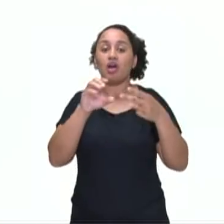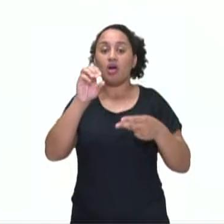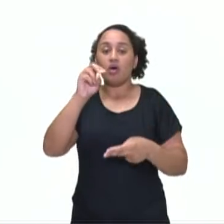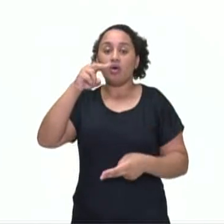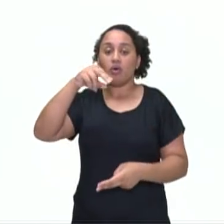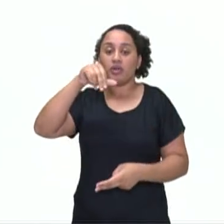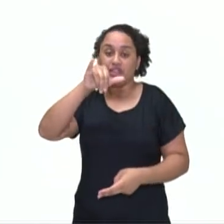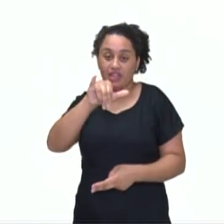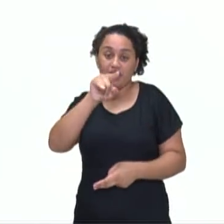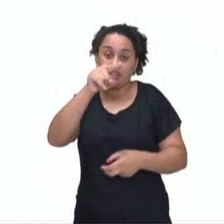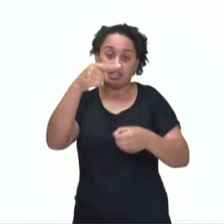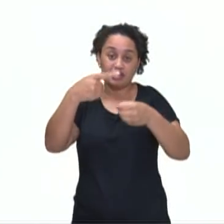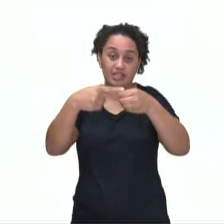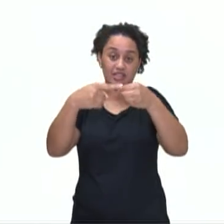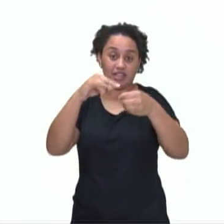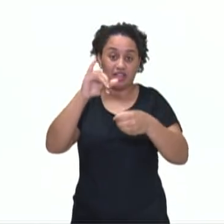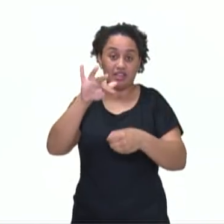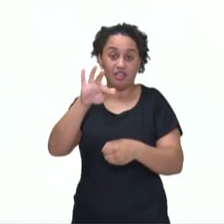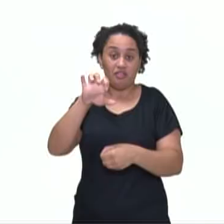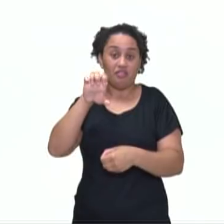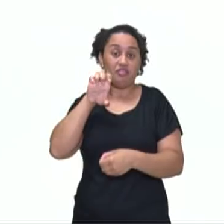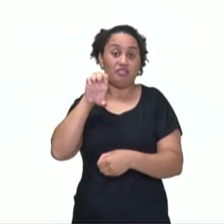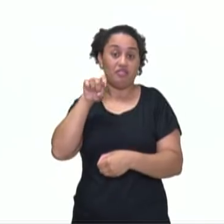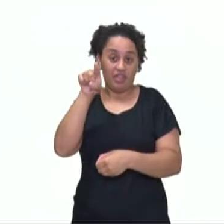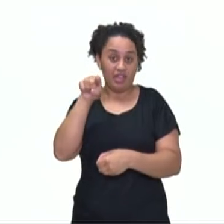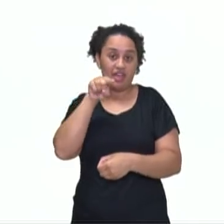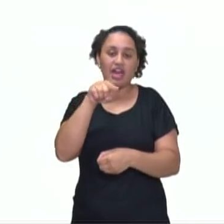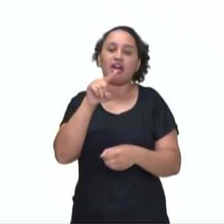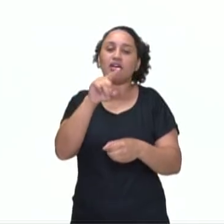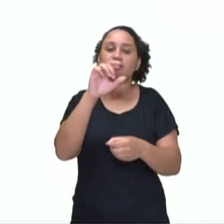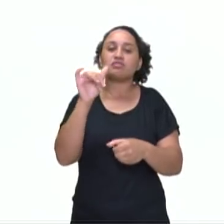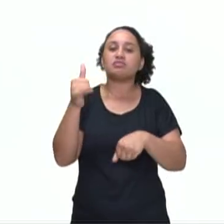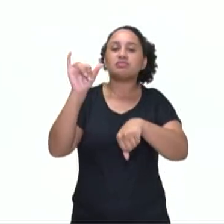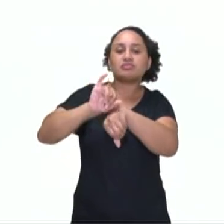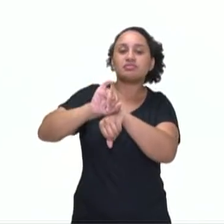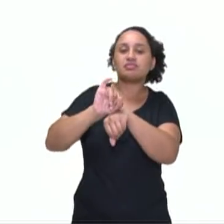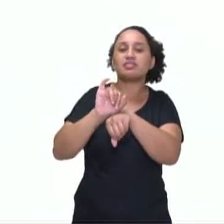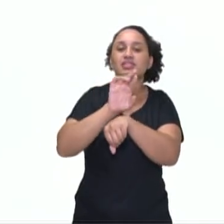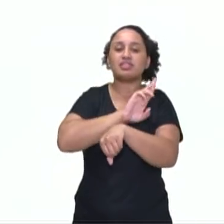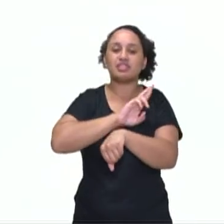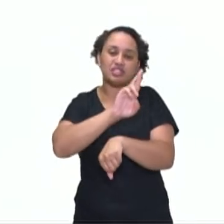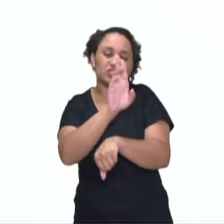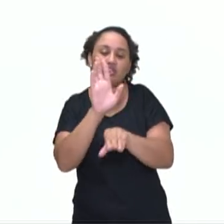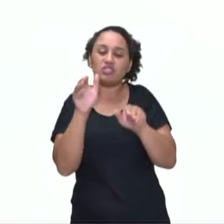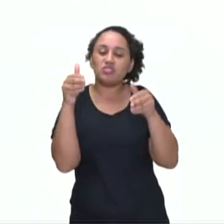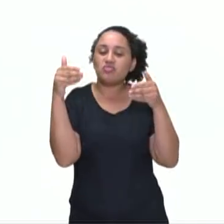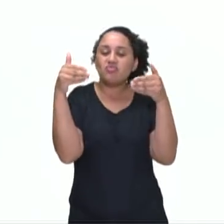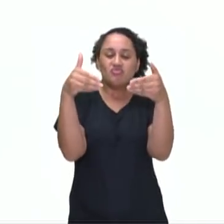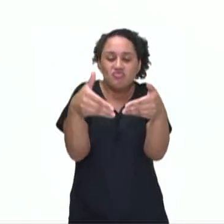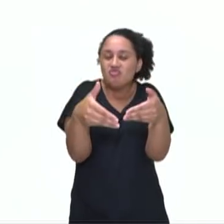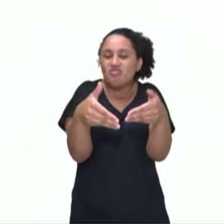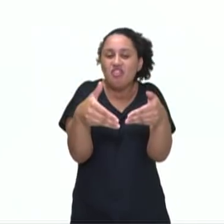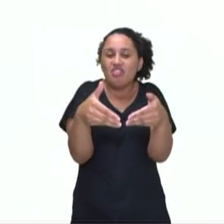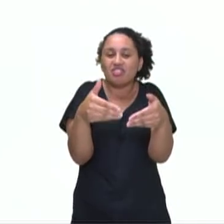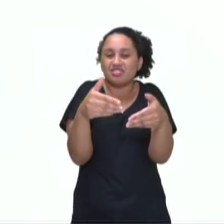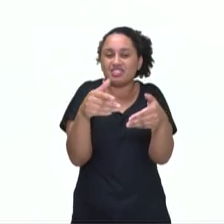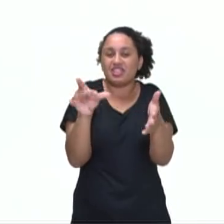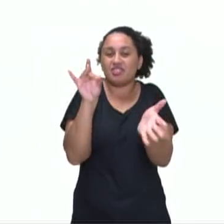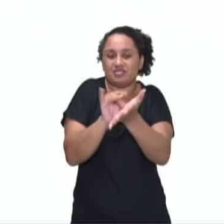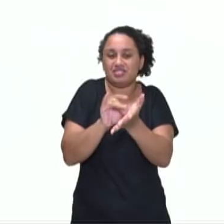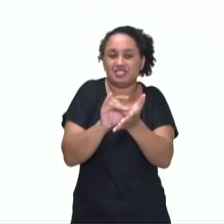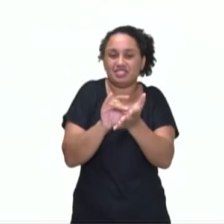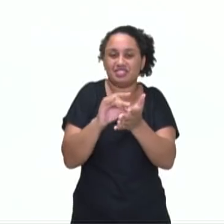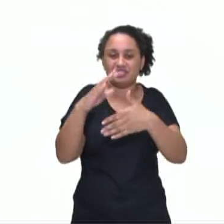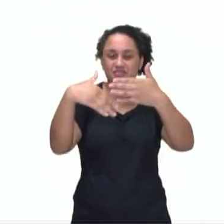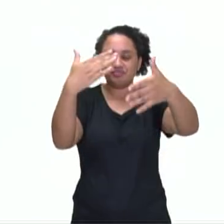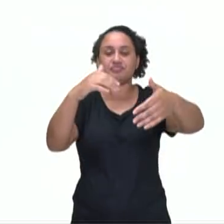de Ifé, lembrando Ifé, a capital religiosa, o chamado umbigo do universo na tradição religiosa iorubá,